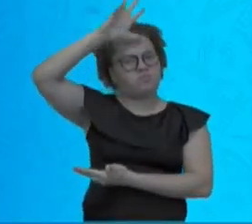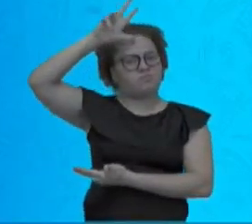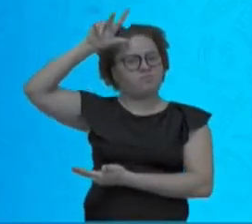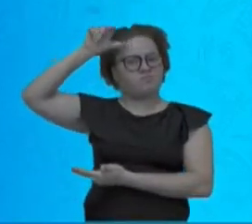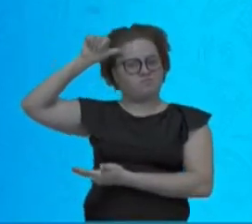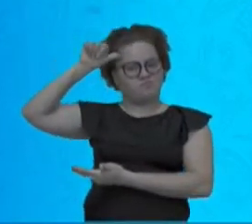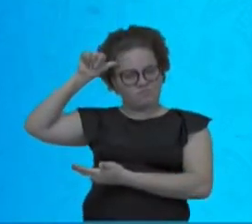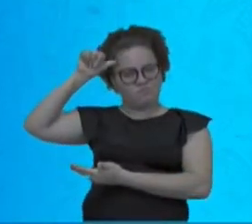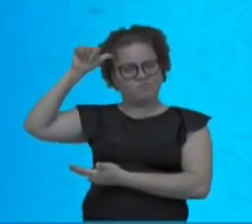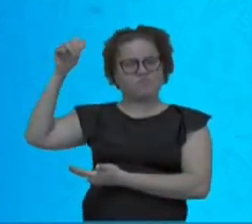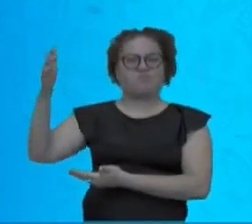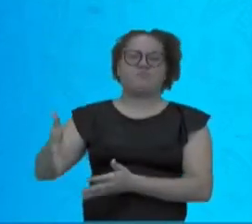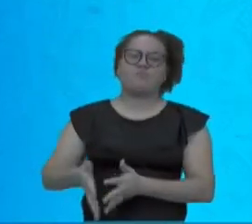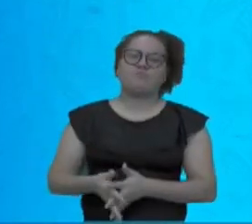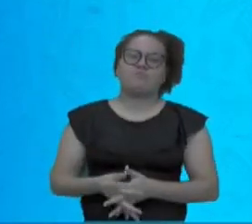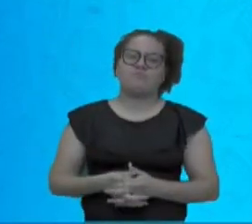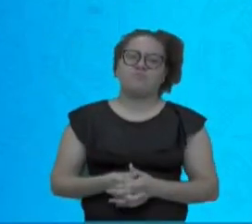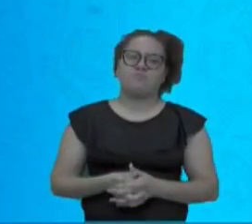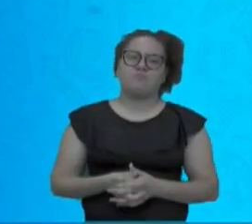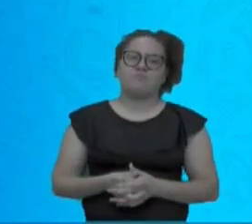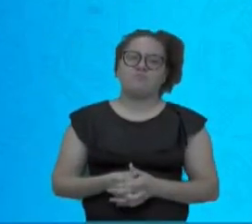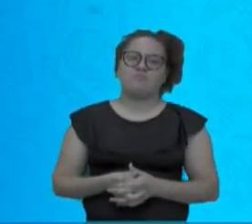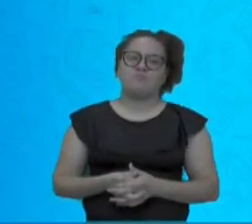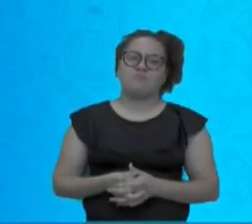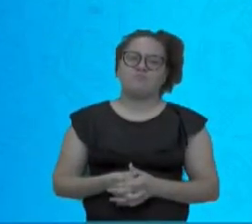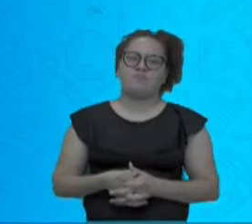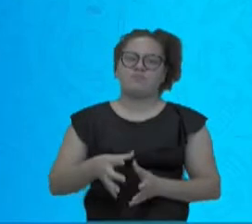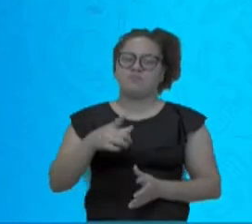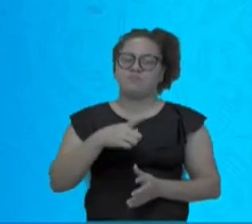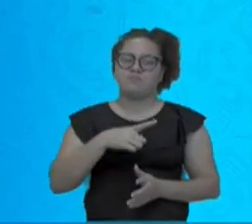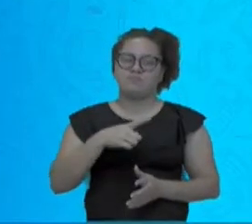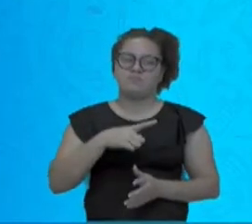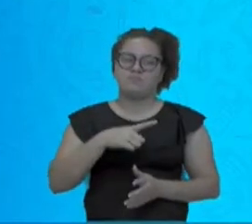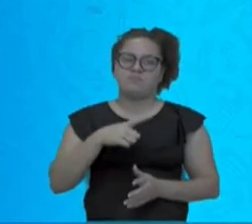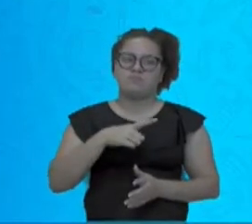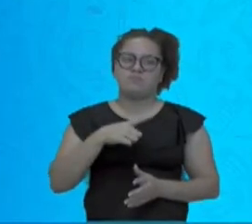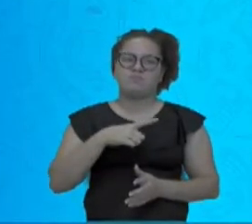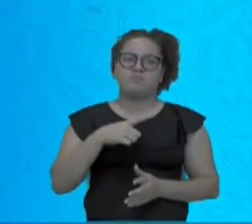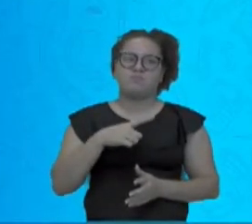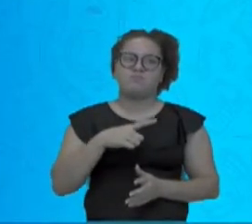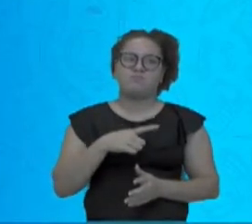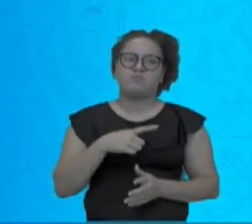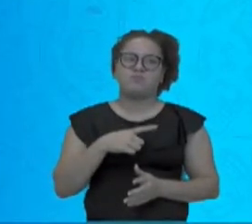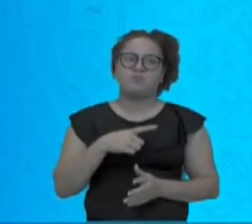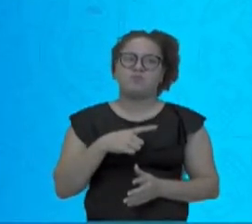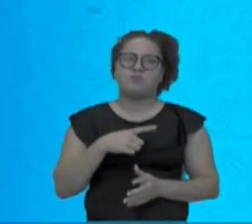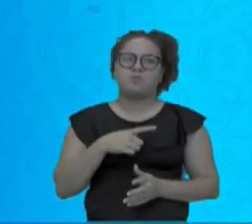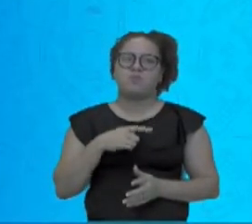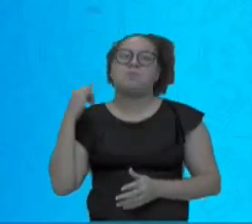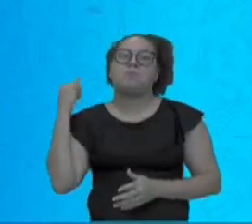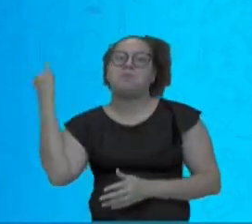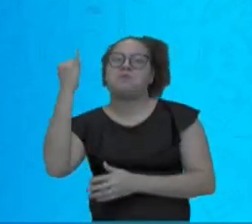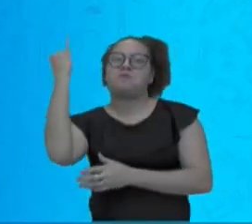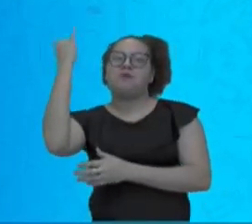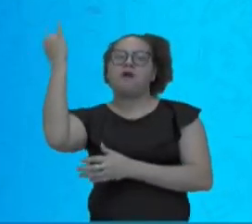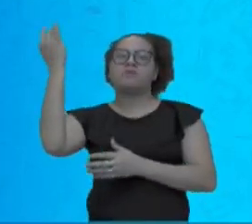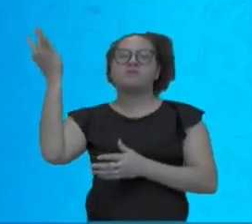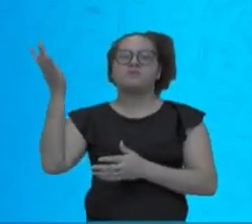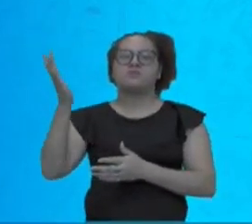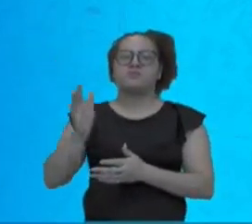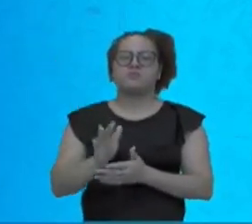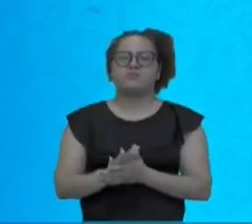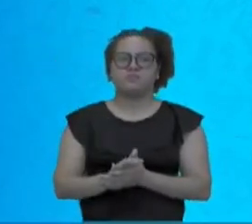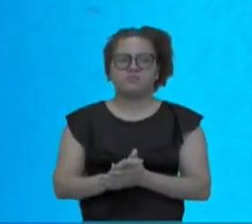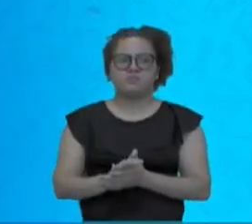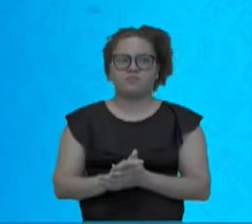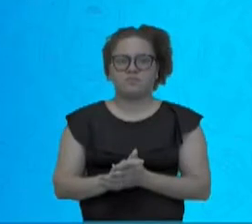né? Perdão. Então, o que eu tenho? Qual é a influência disso aí? É uma